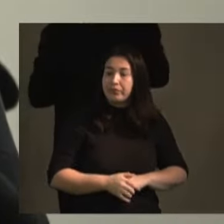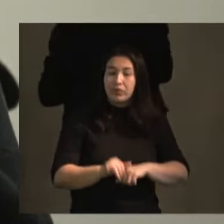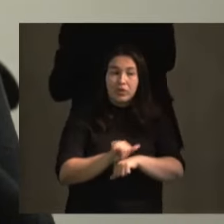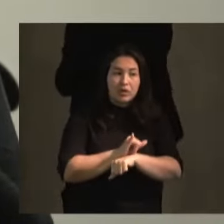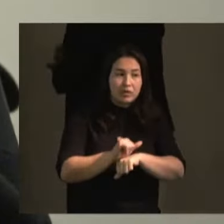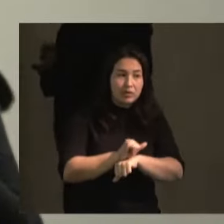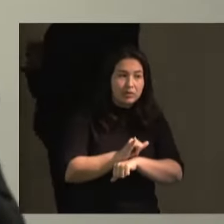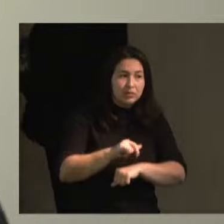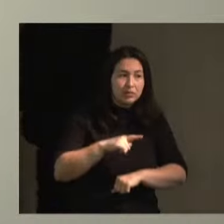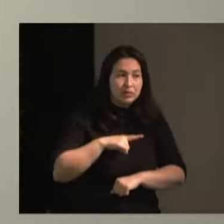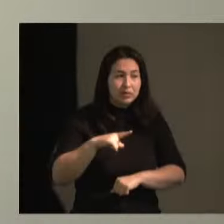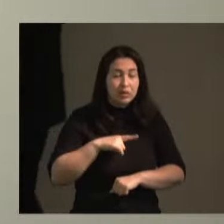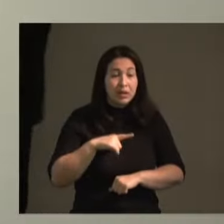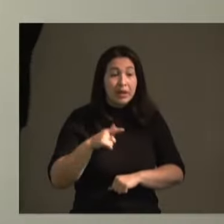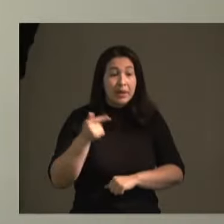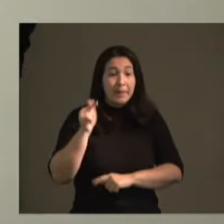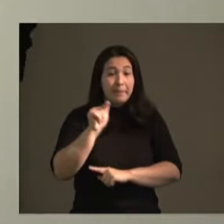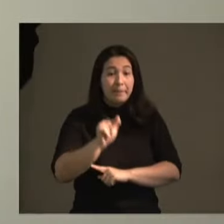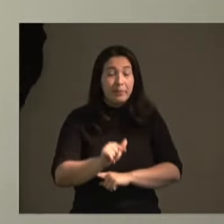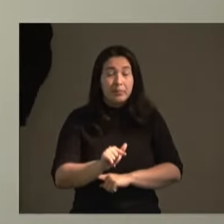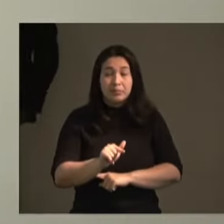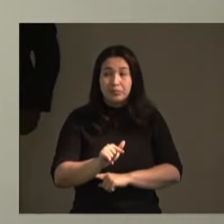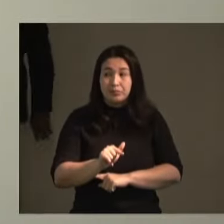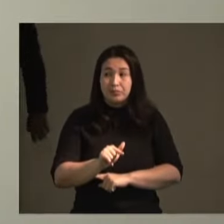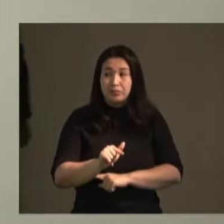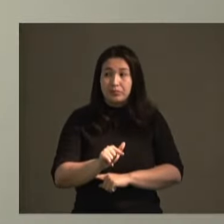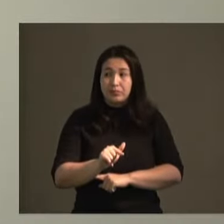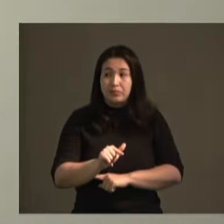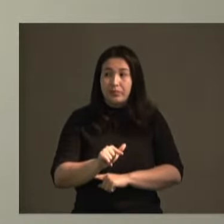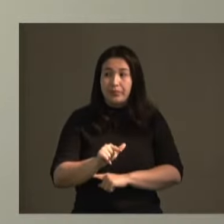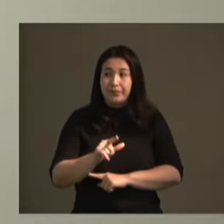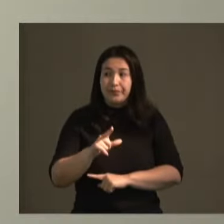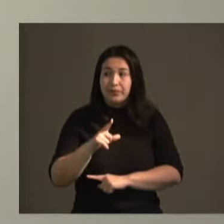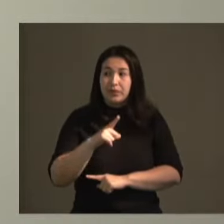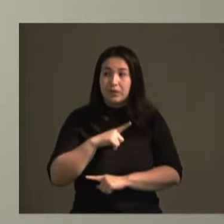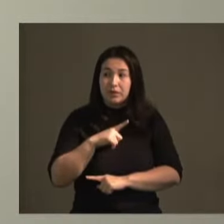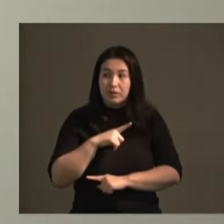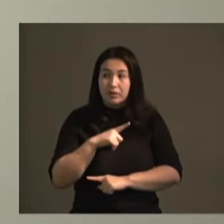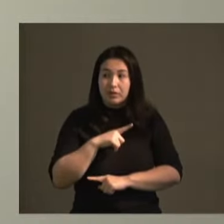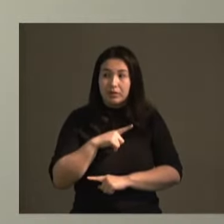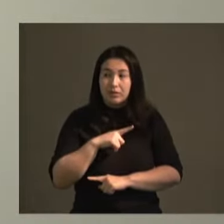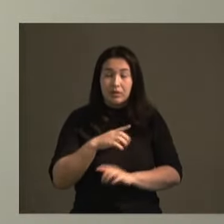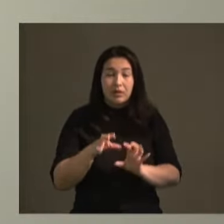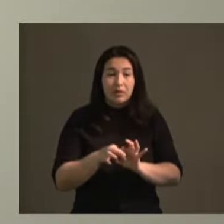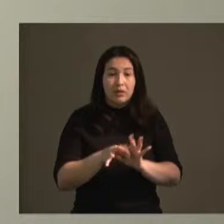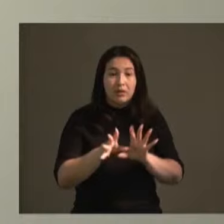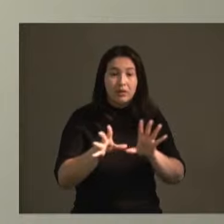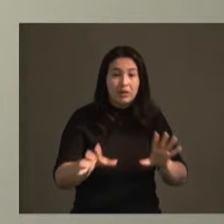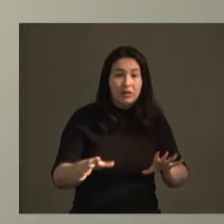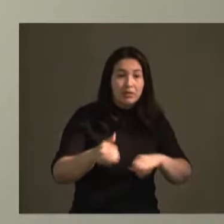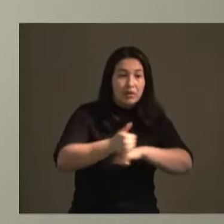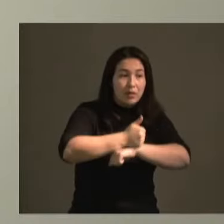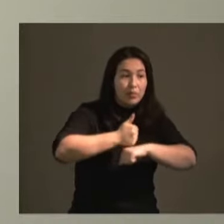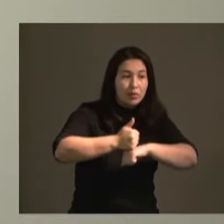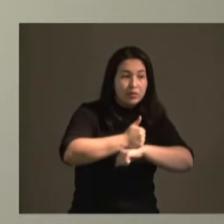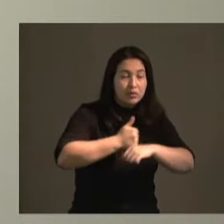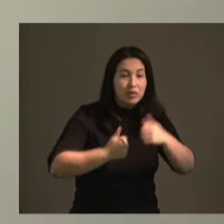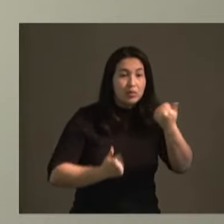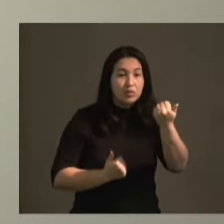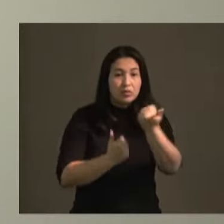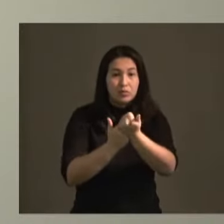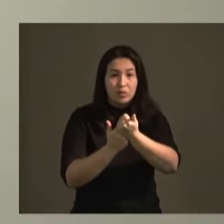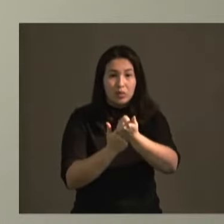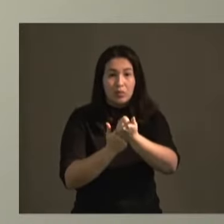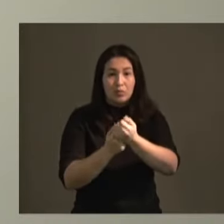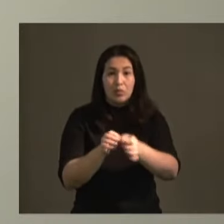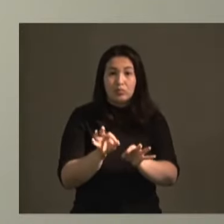né? Especialmente na que comenta da disponibilização de profissionais de apoio para